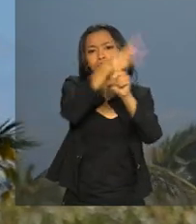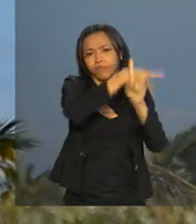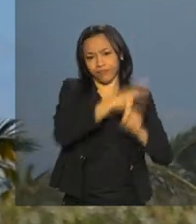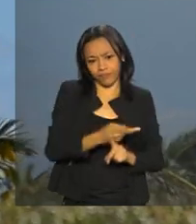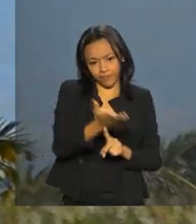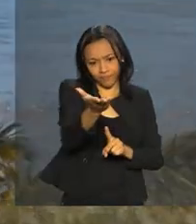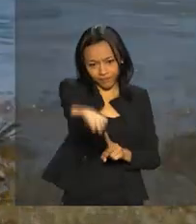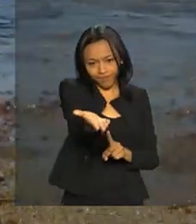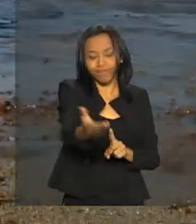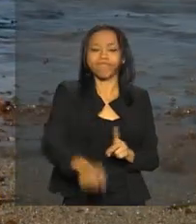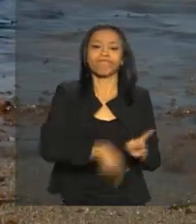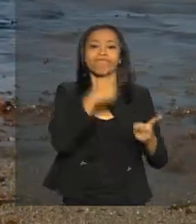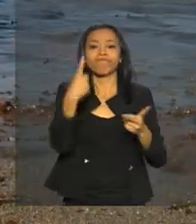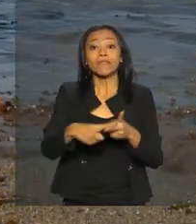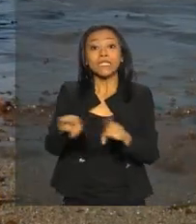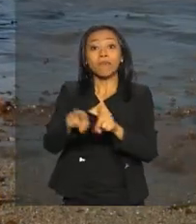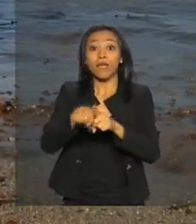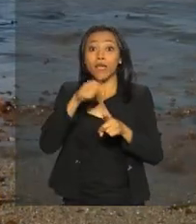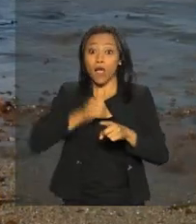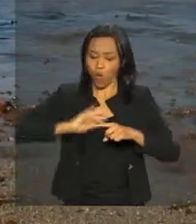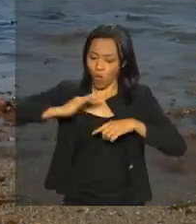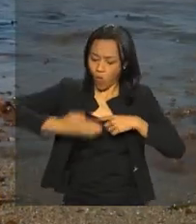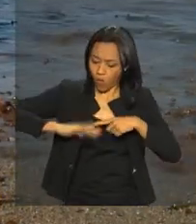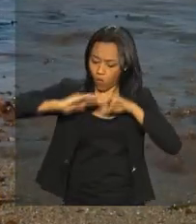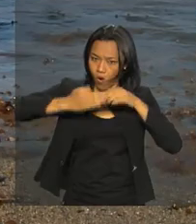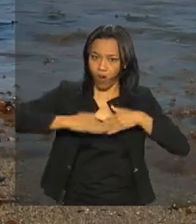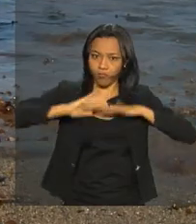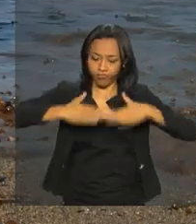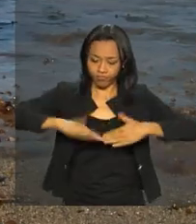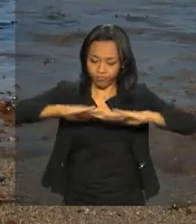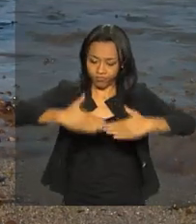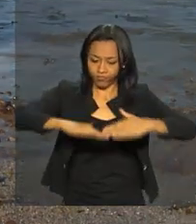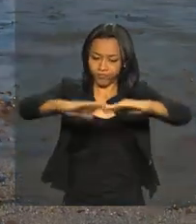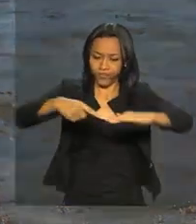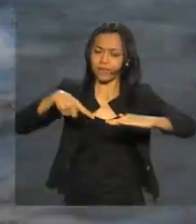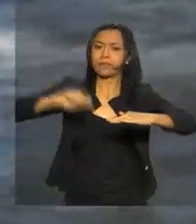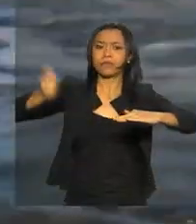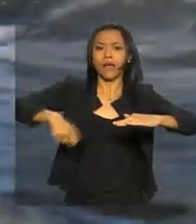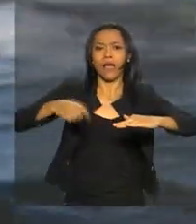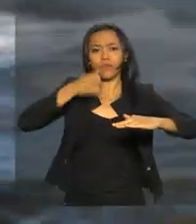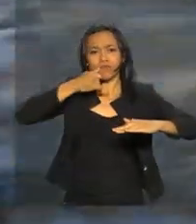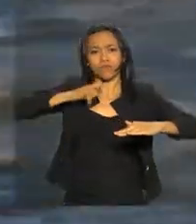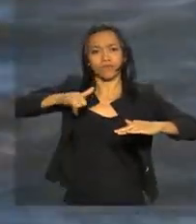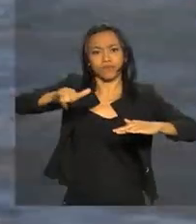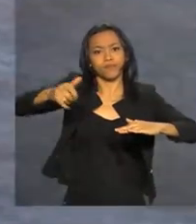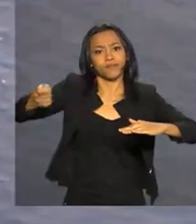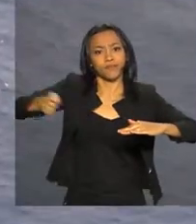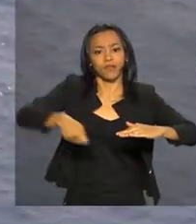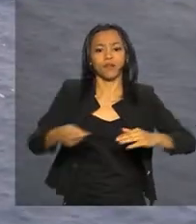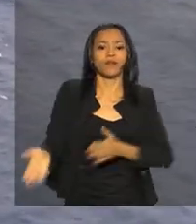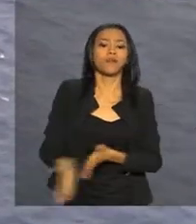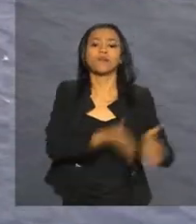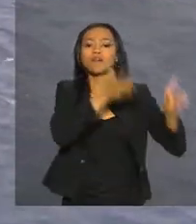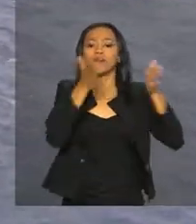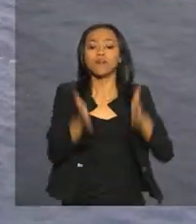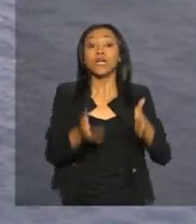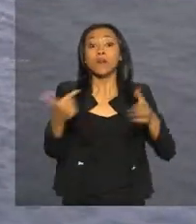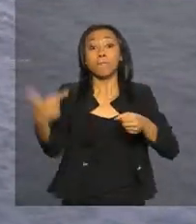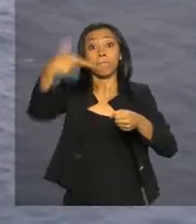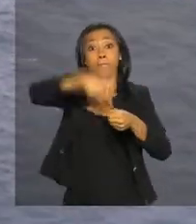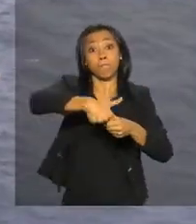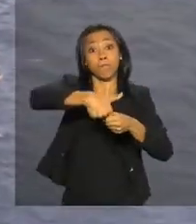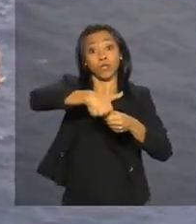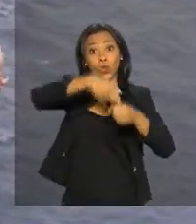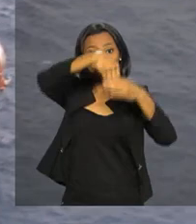energia eólica, a própria onda, possibilidade de geração de energia a partir da onda, as grandes reservas de